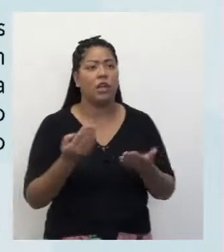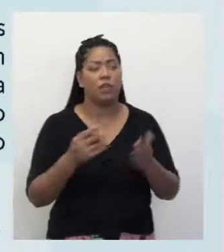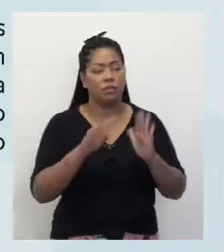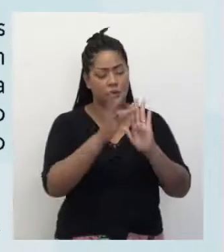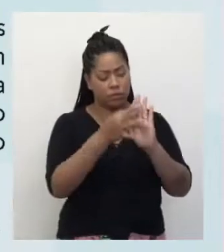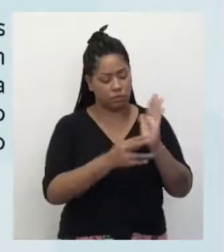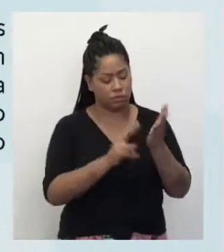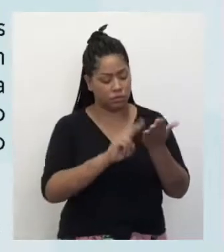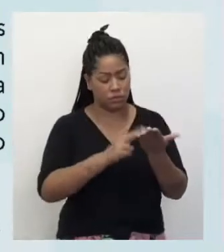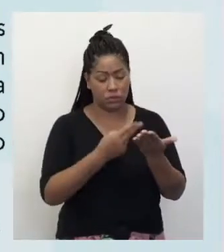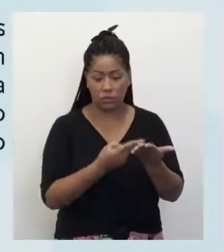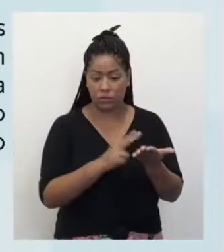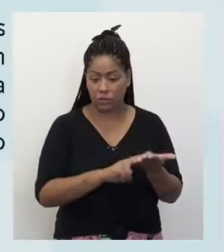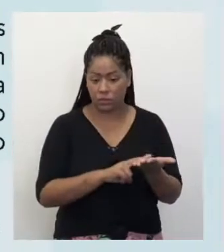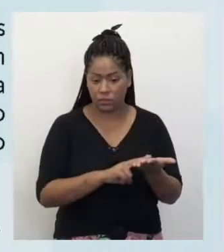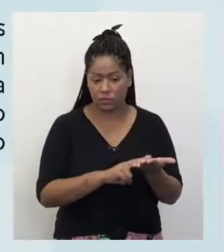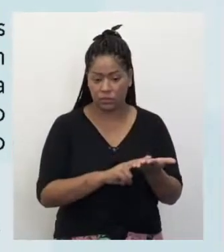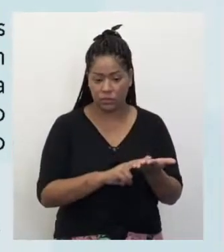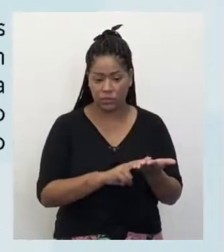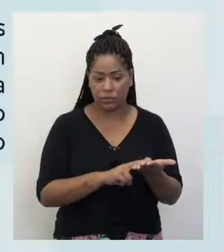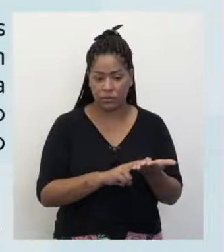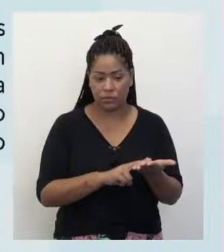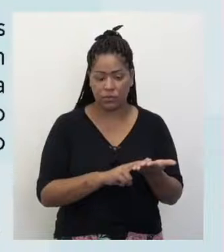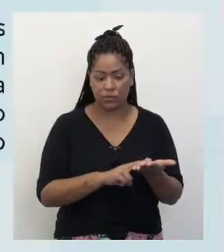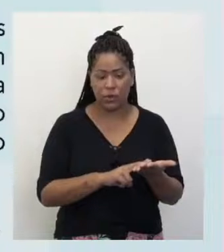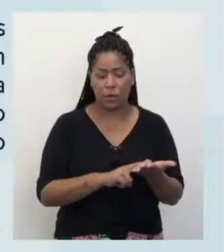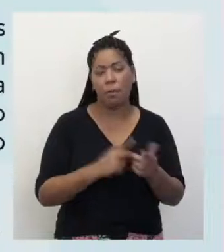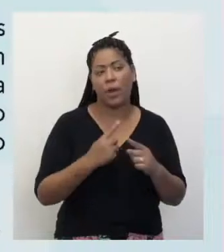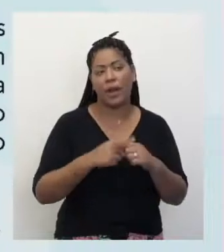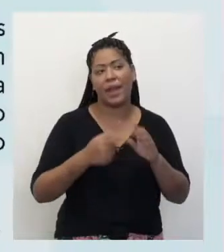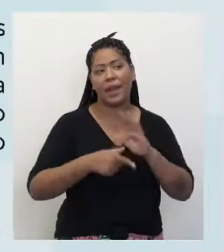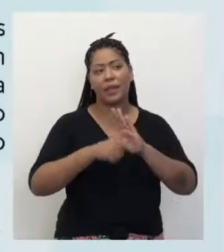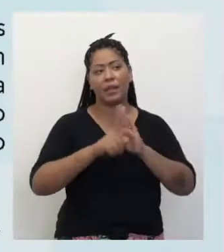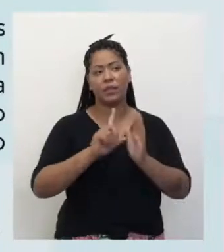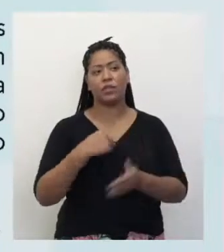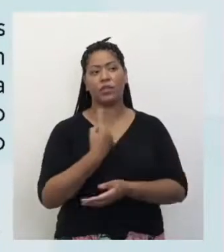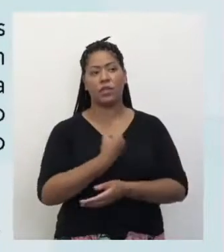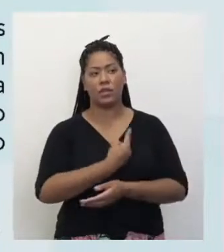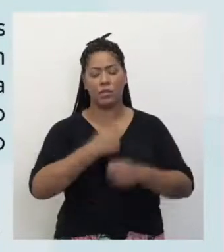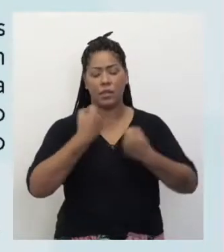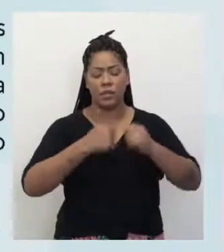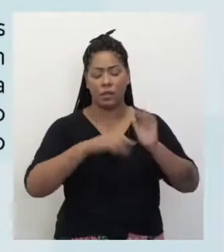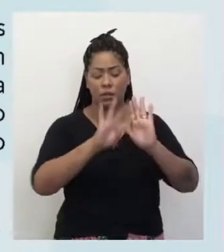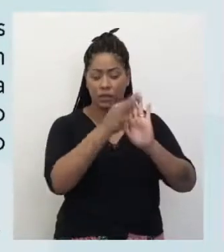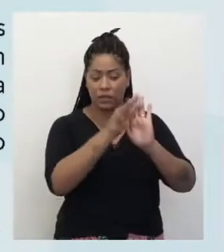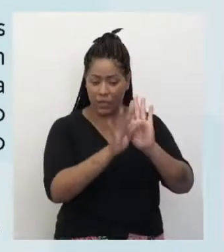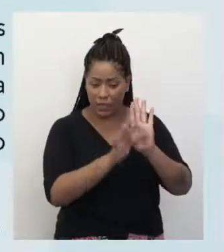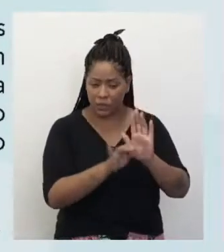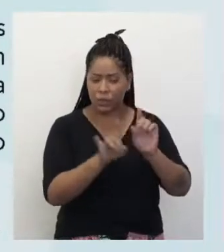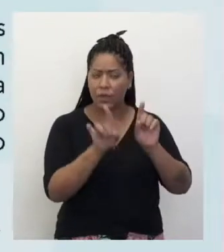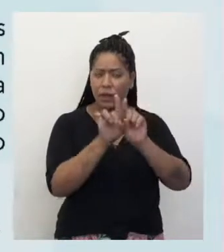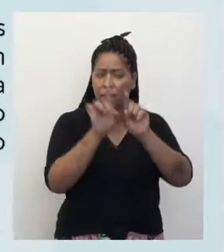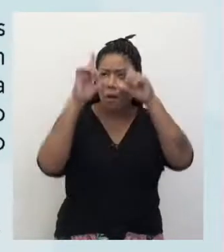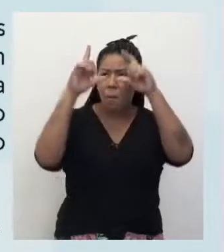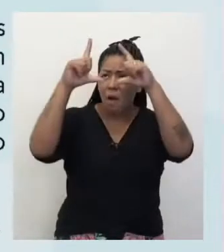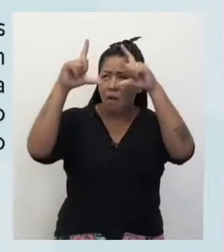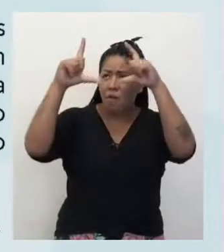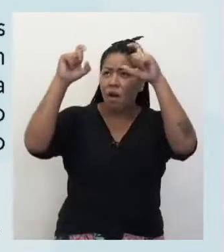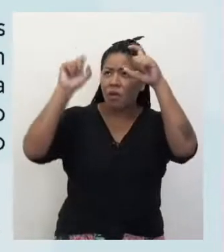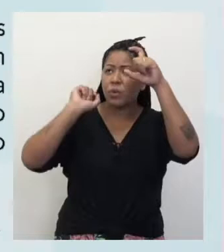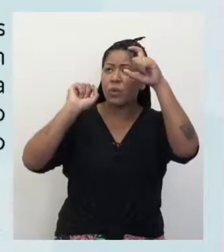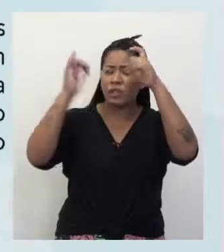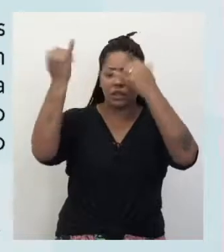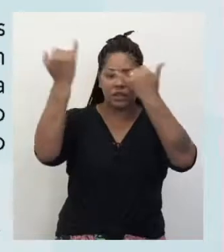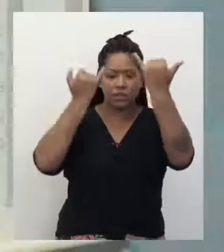você primeiro consegue ou precisa ter um texto antes ou saber o que uma imagem antes quis dizer.